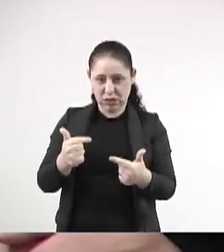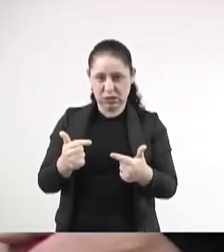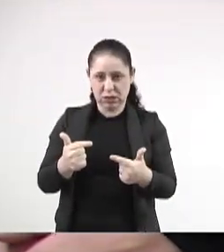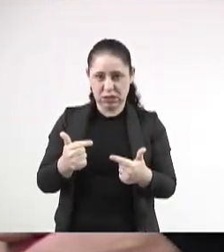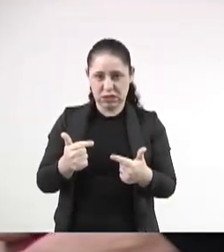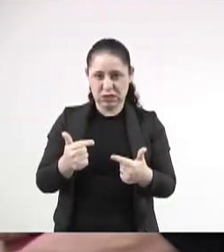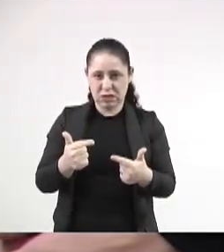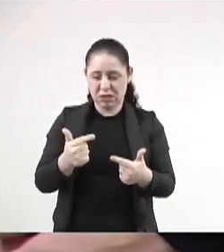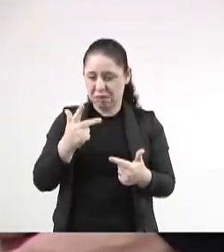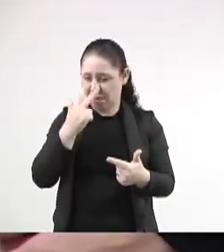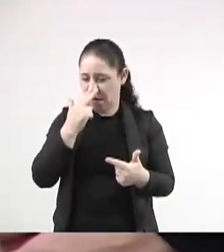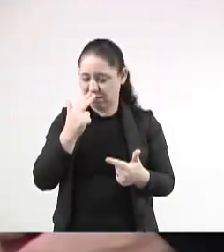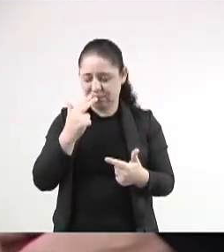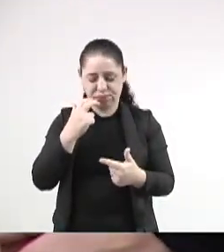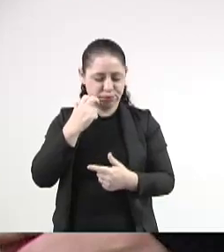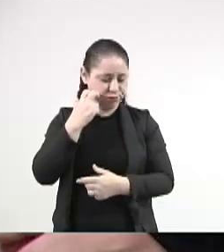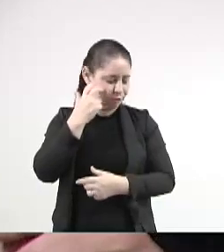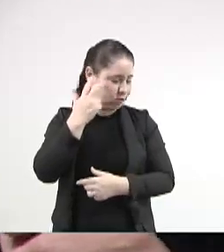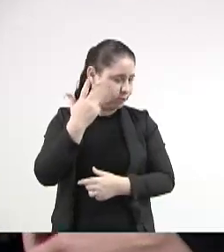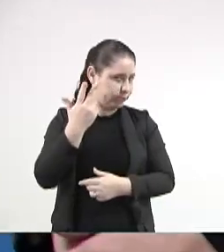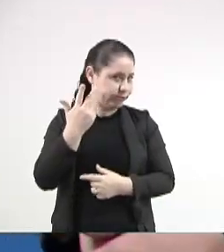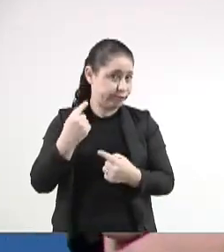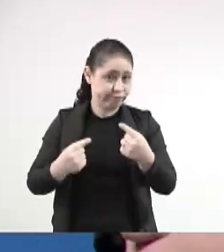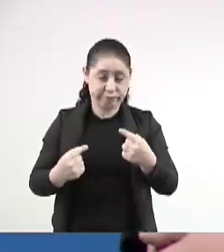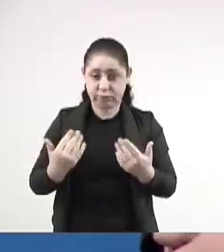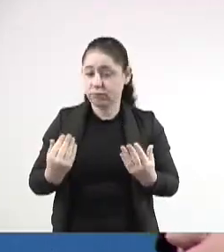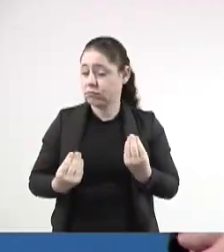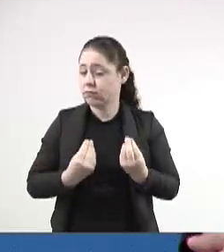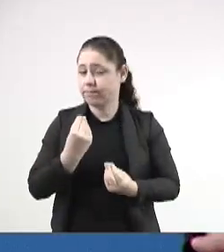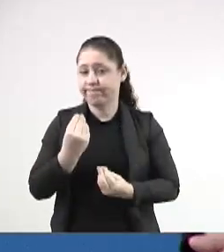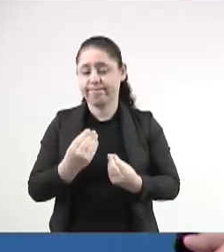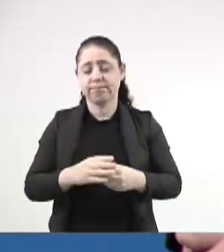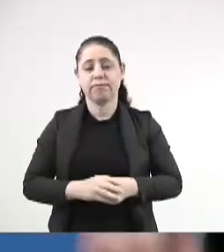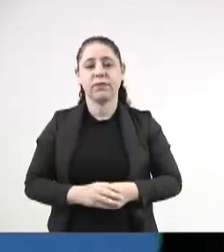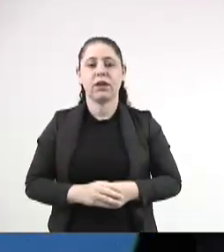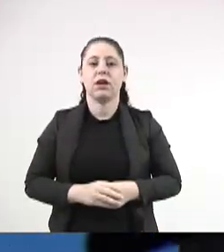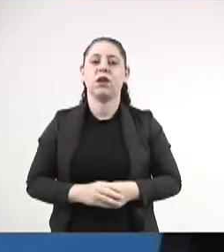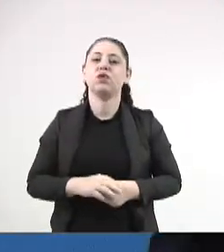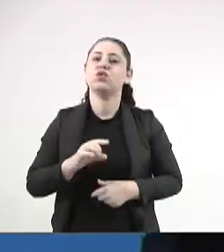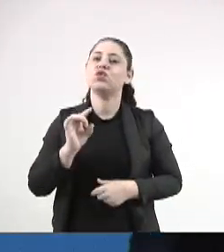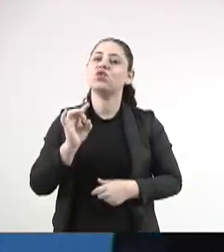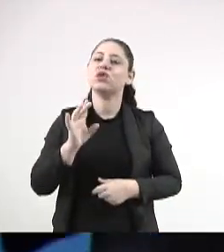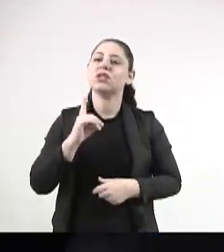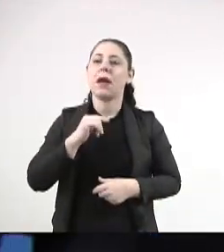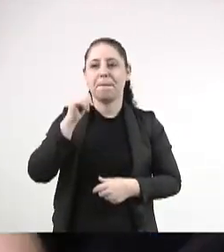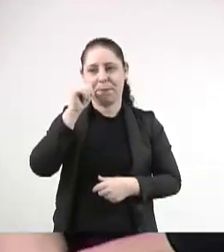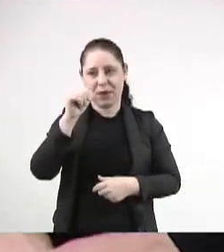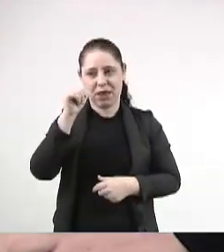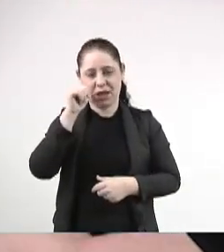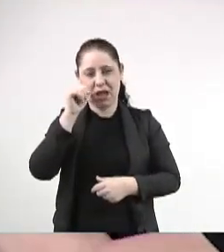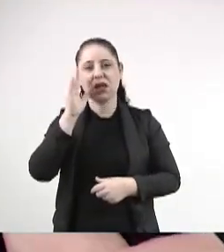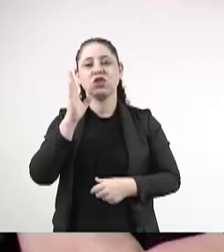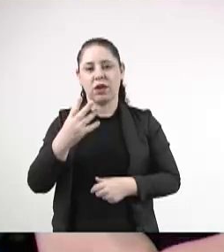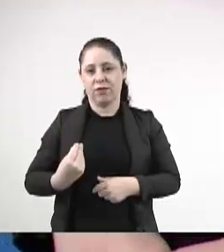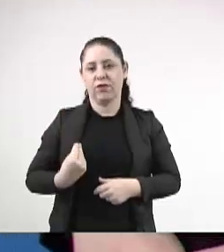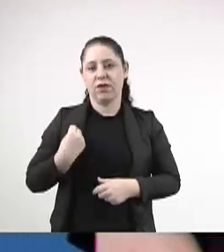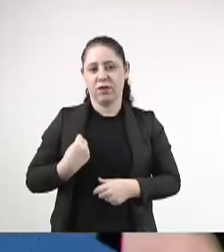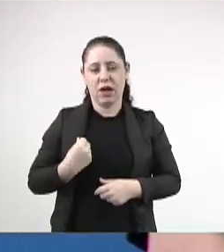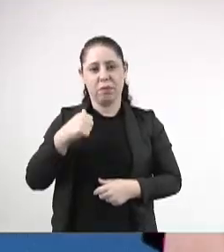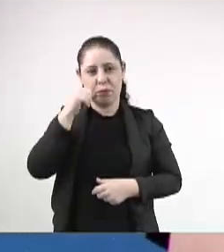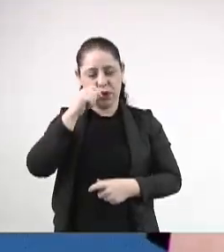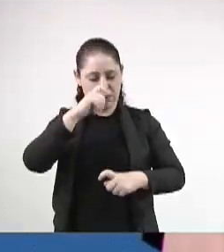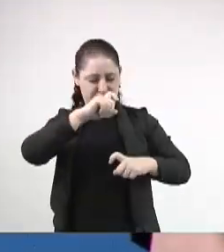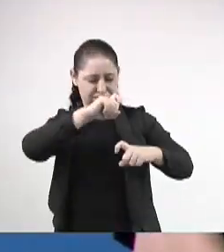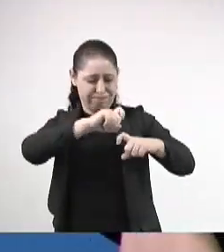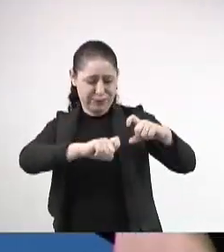baixa e vergonhosa. Só quem já conviveu com uma mulher que foi vítima